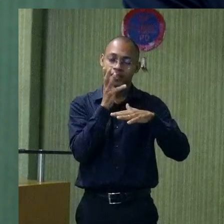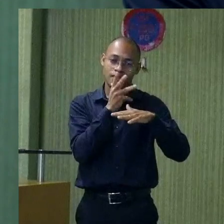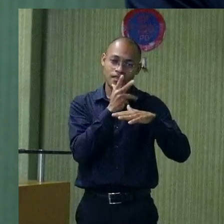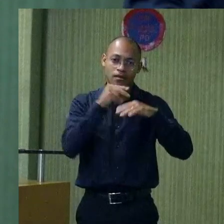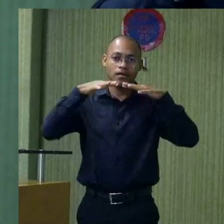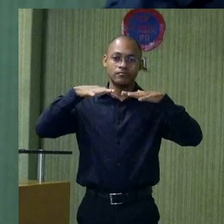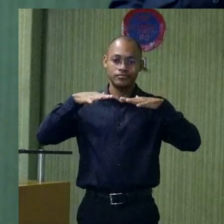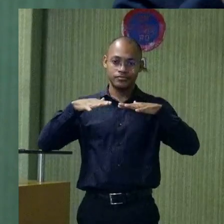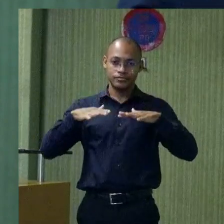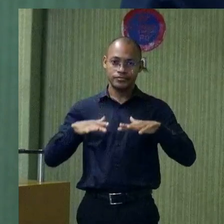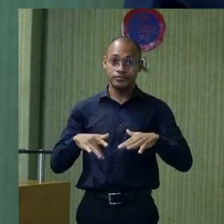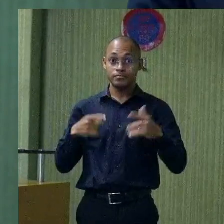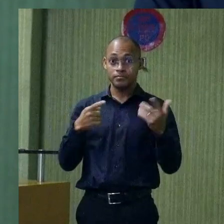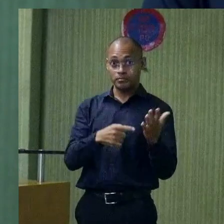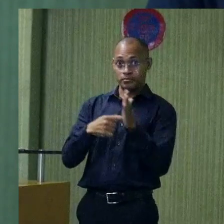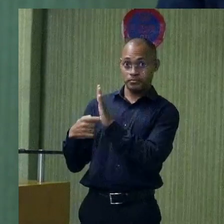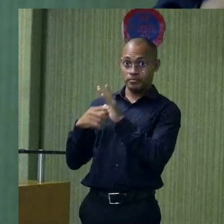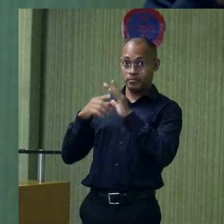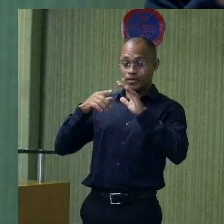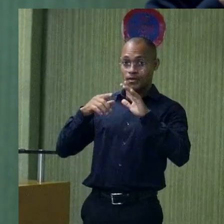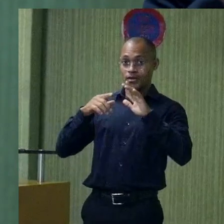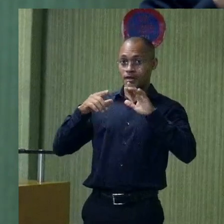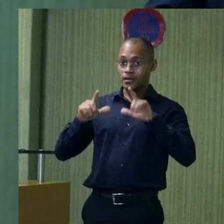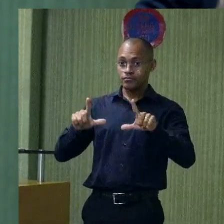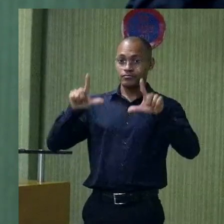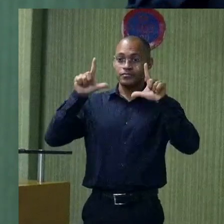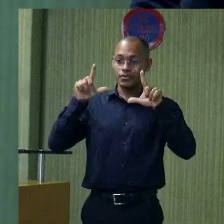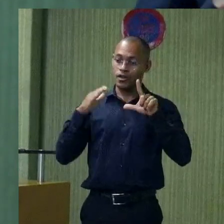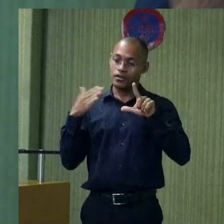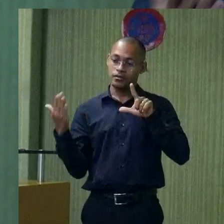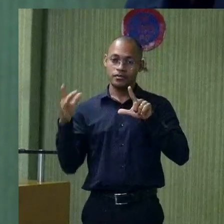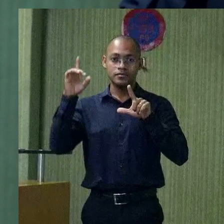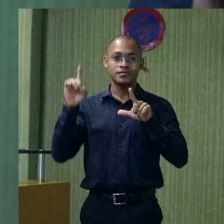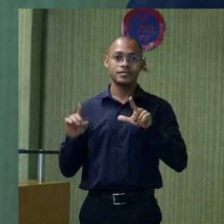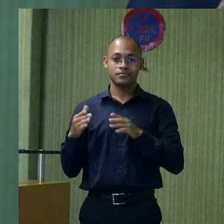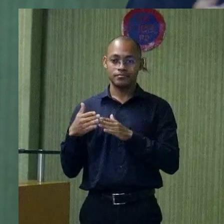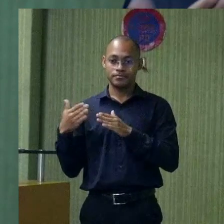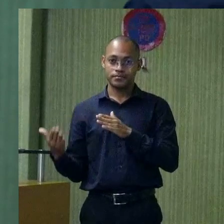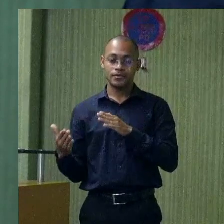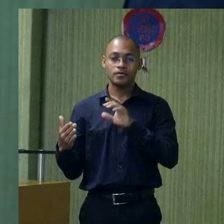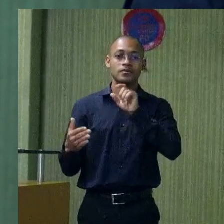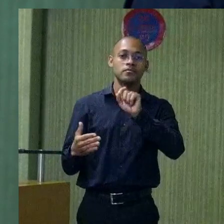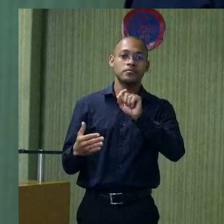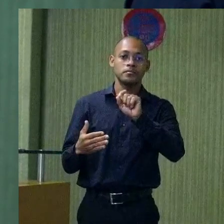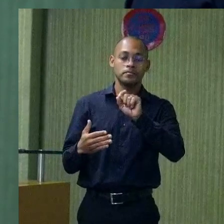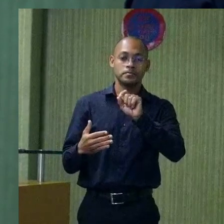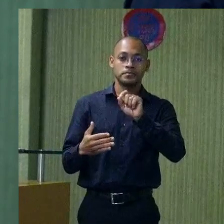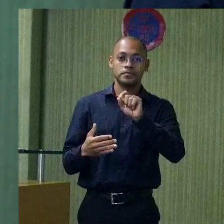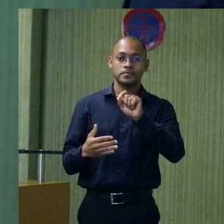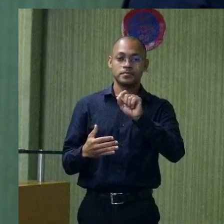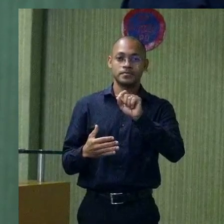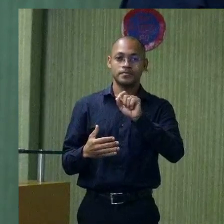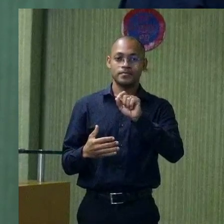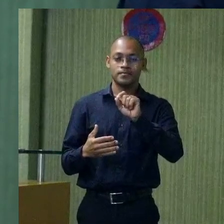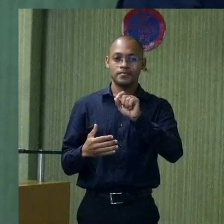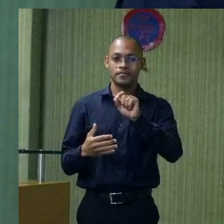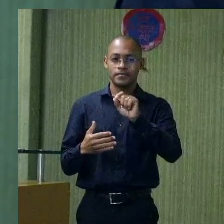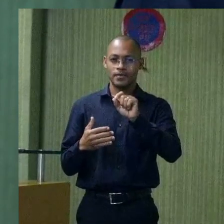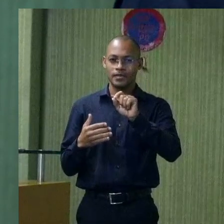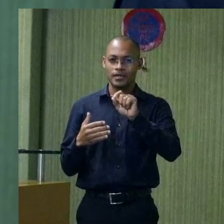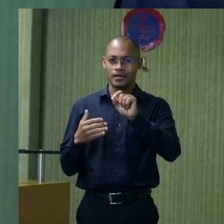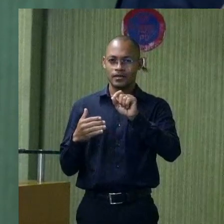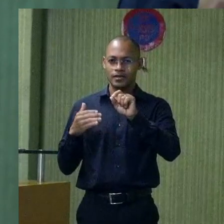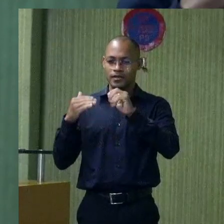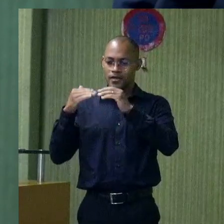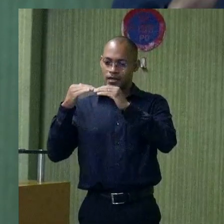que está ali né no lado direito onde ã a parte ali de